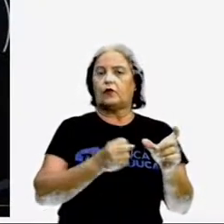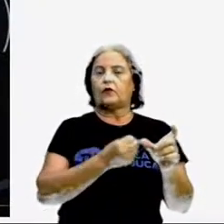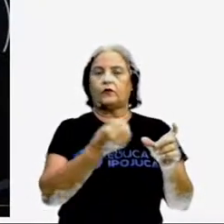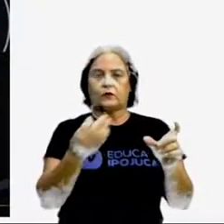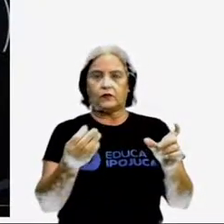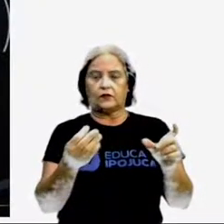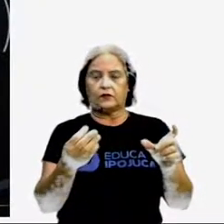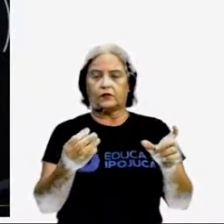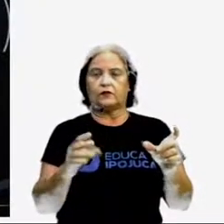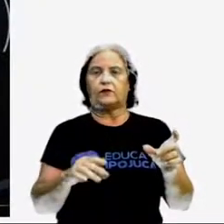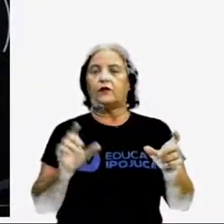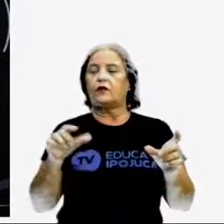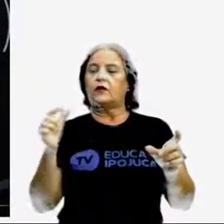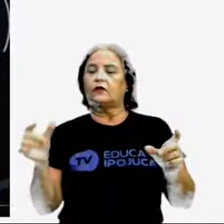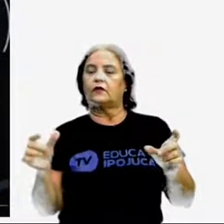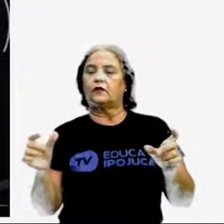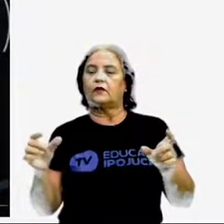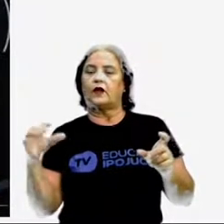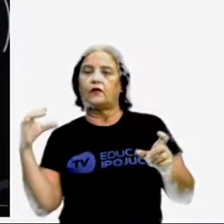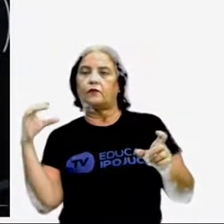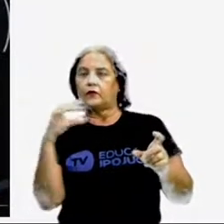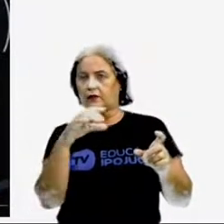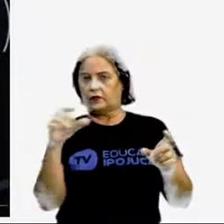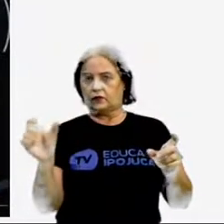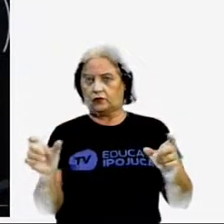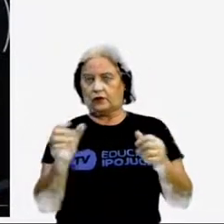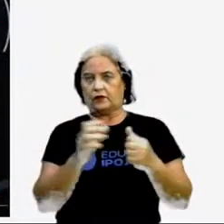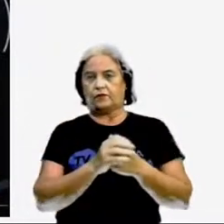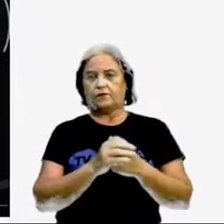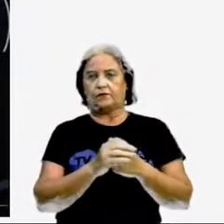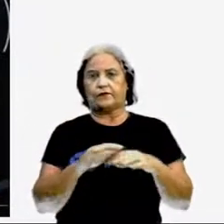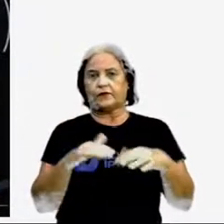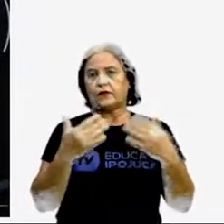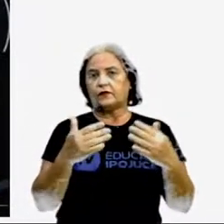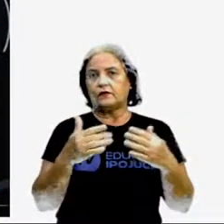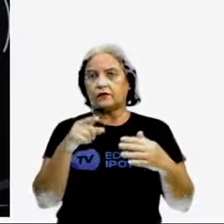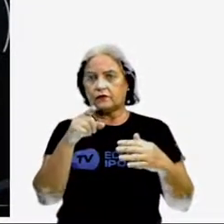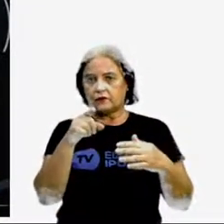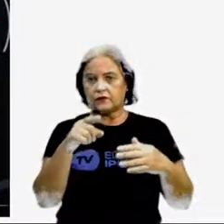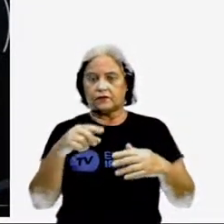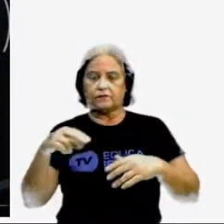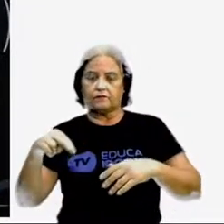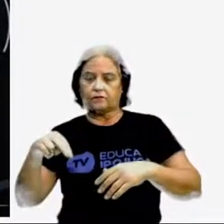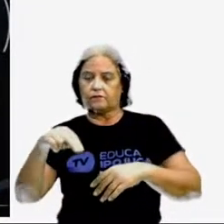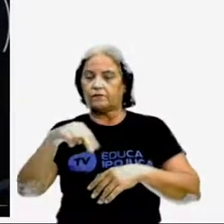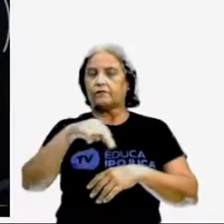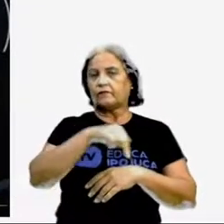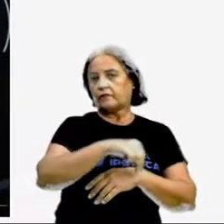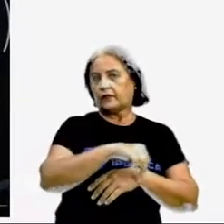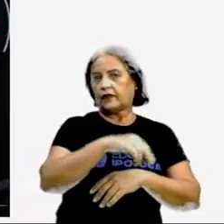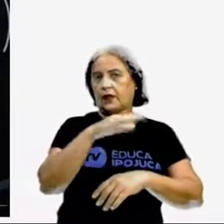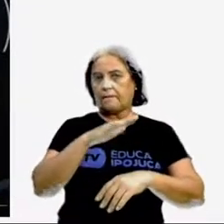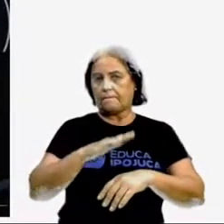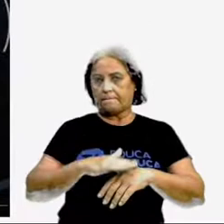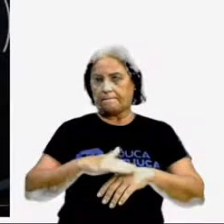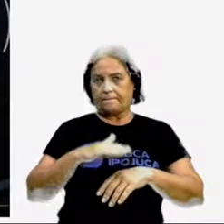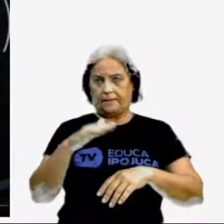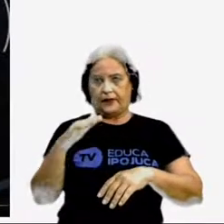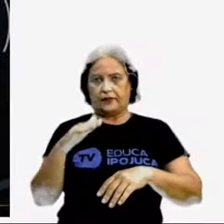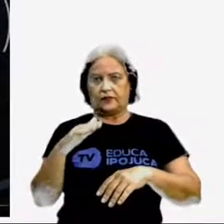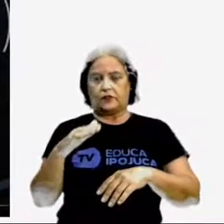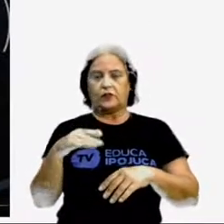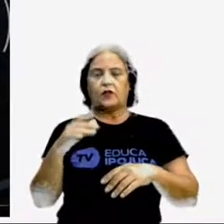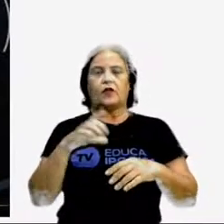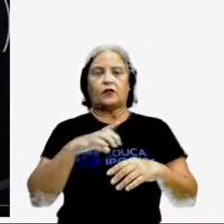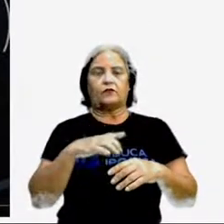percorrido. Pense um pouquinho. Se você anda um percurso maior, você vai consumir